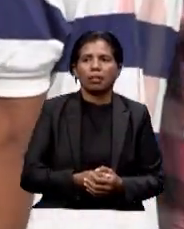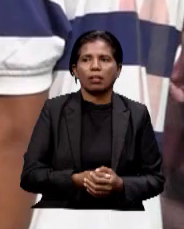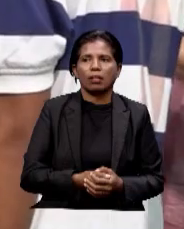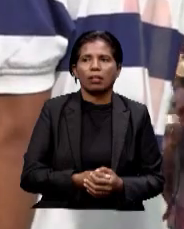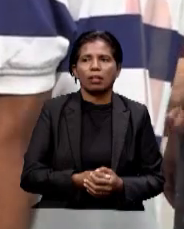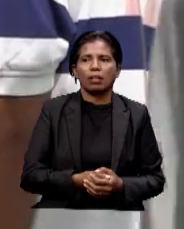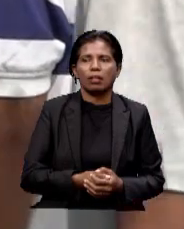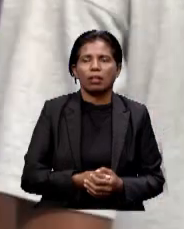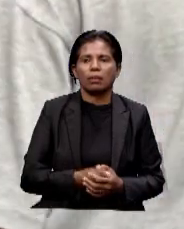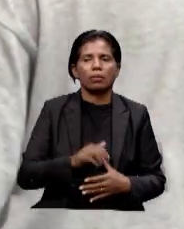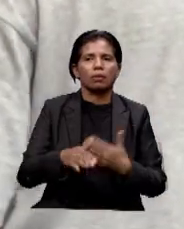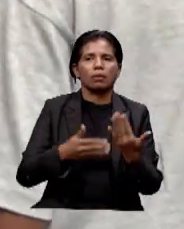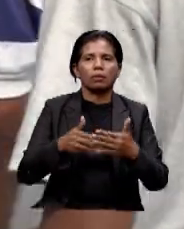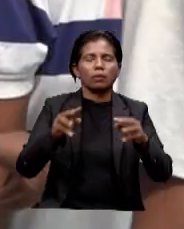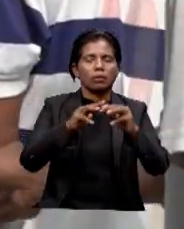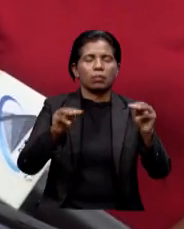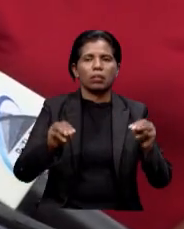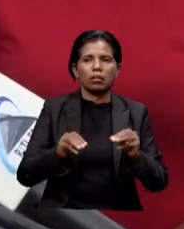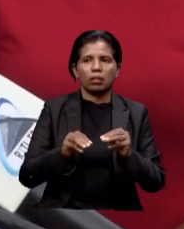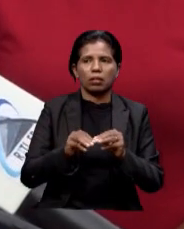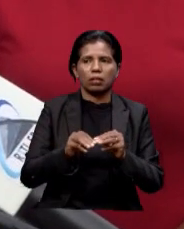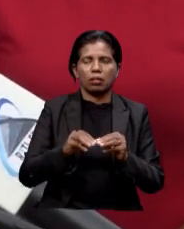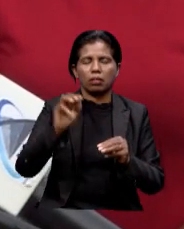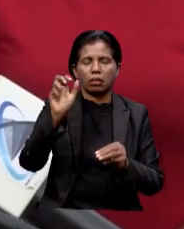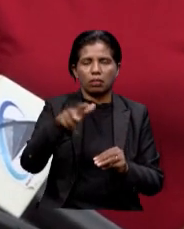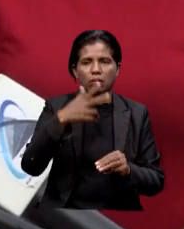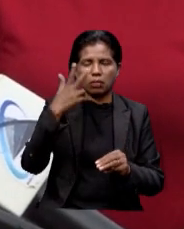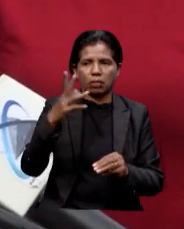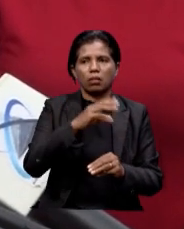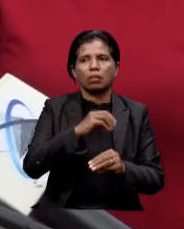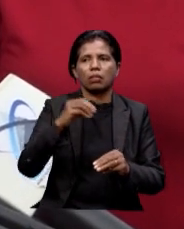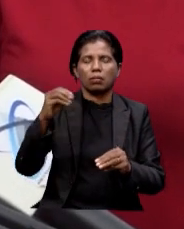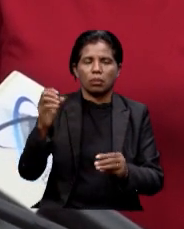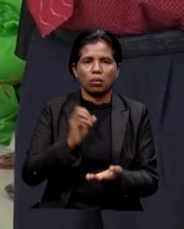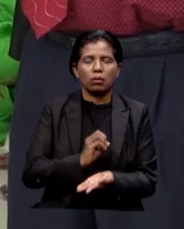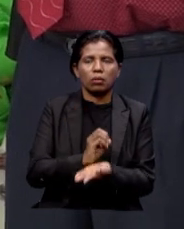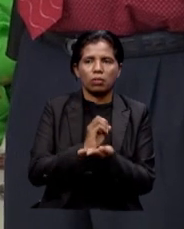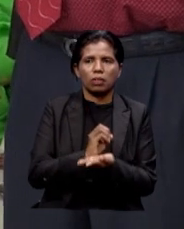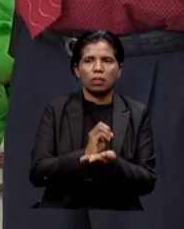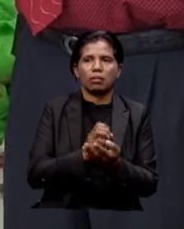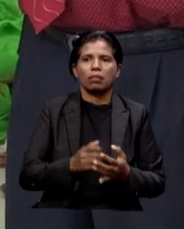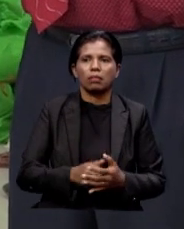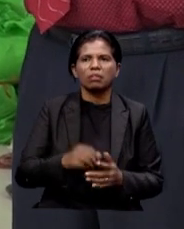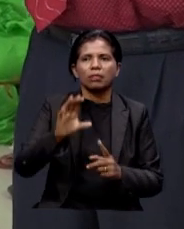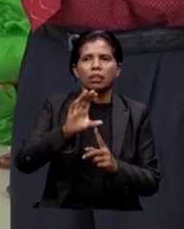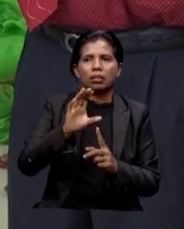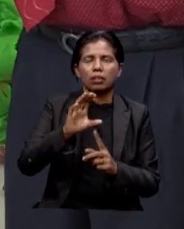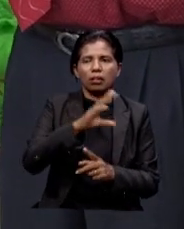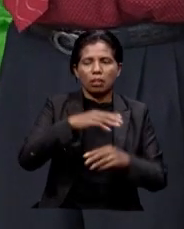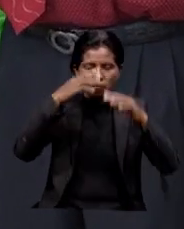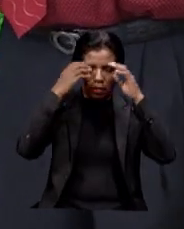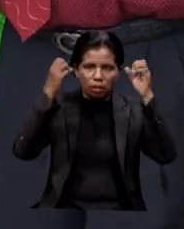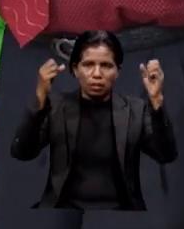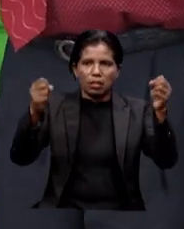Ne cobre hotu municipio Sanurin Sintolu e nomos Traioa. Chefe Casa Civil,